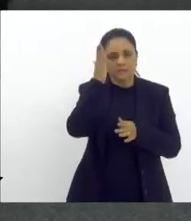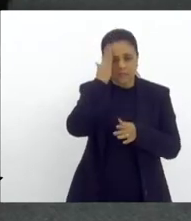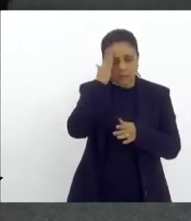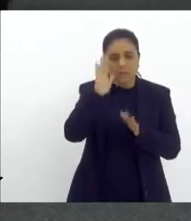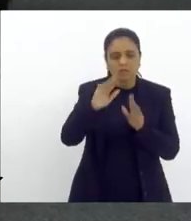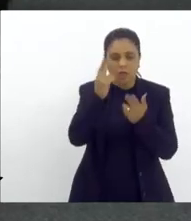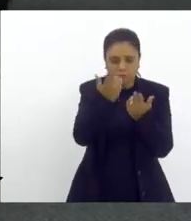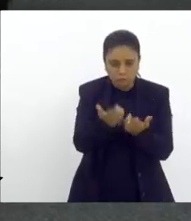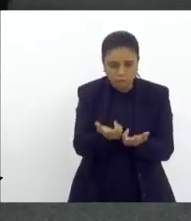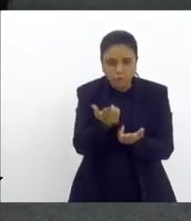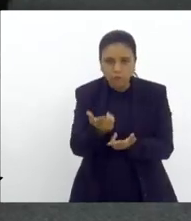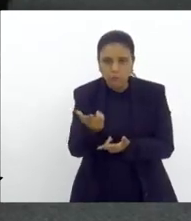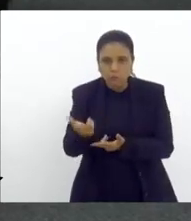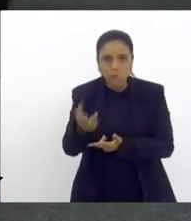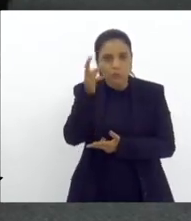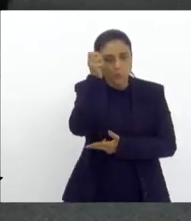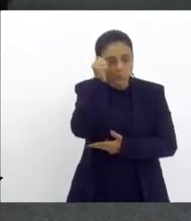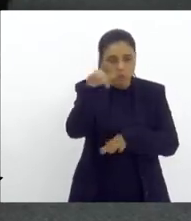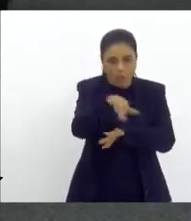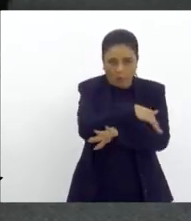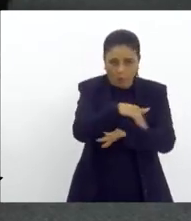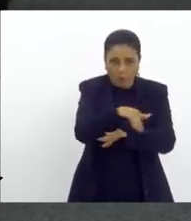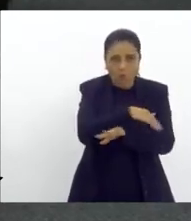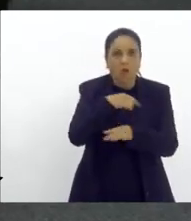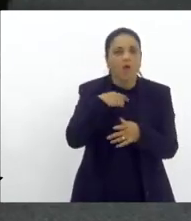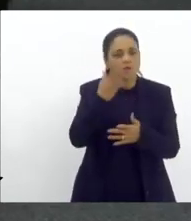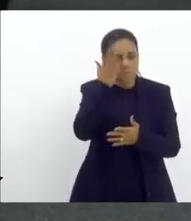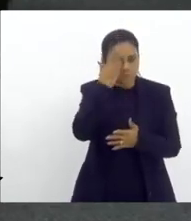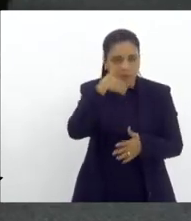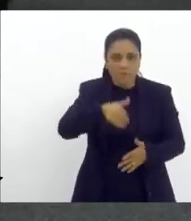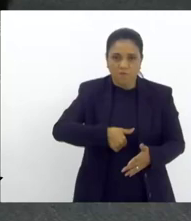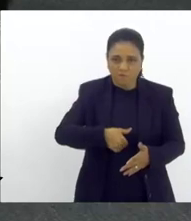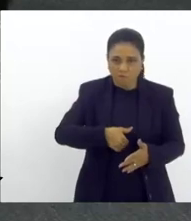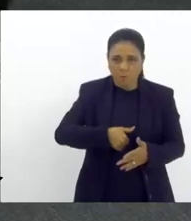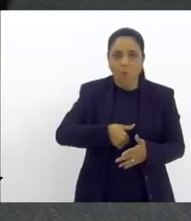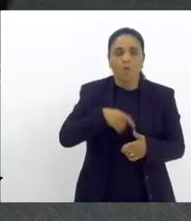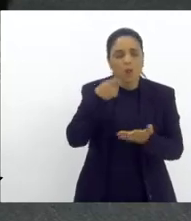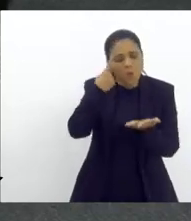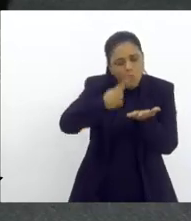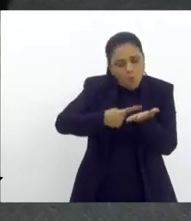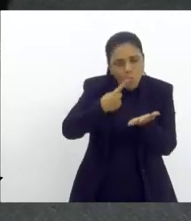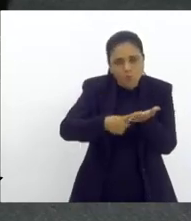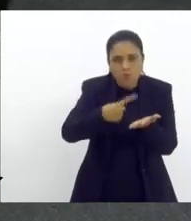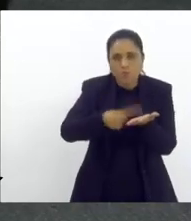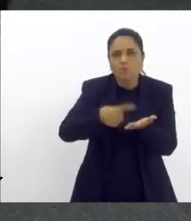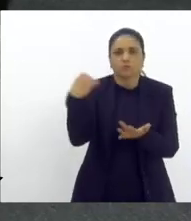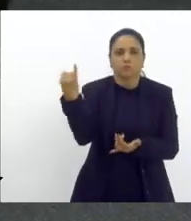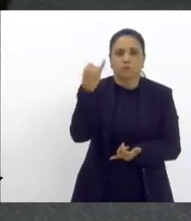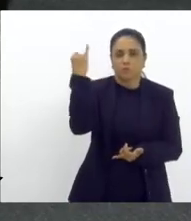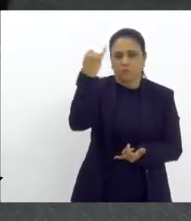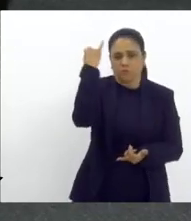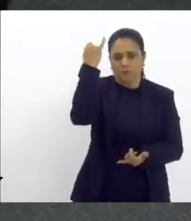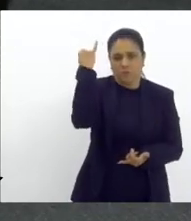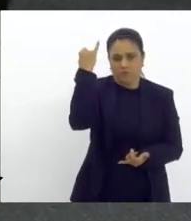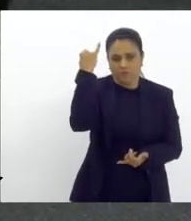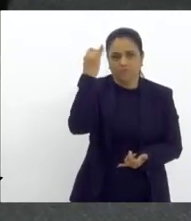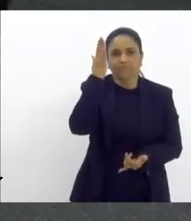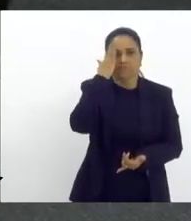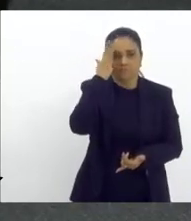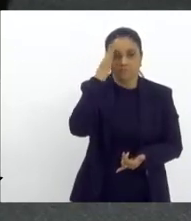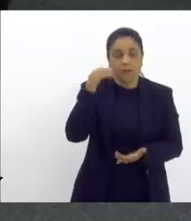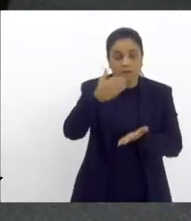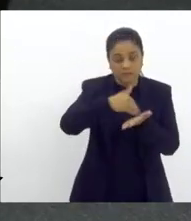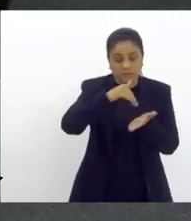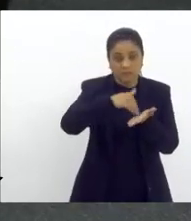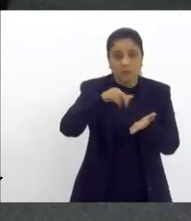e que ela tem tido um compromisso importante significativo à frente dessa pasta a nossa